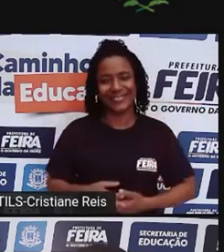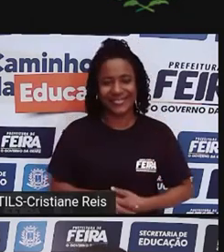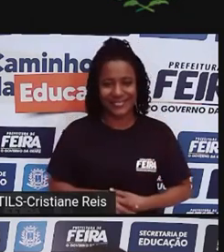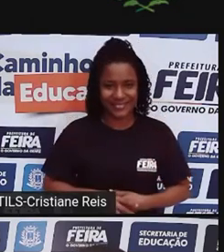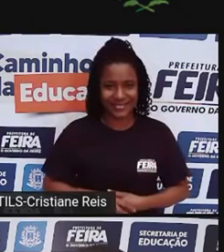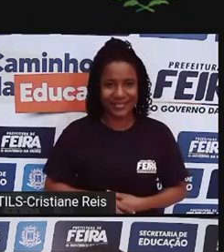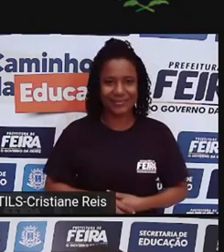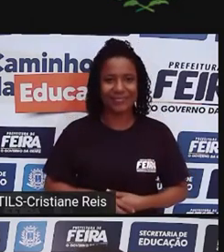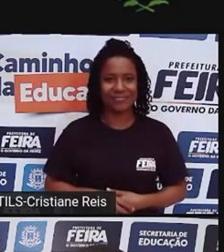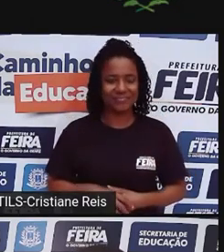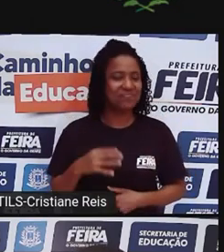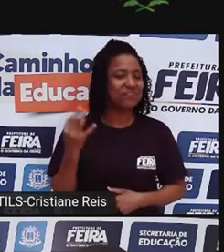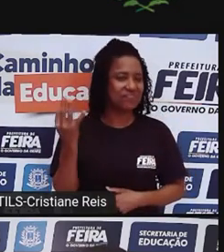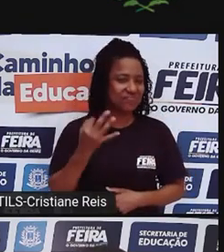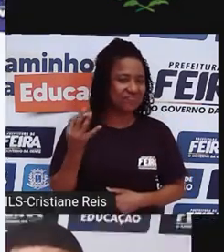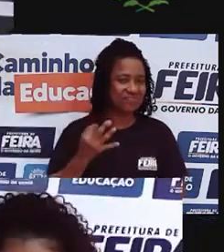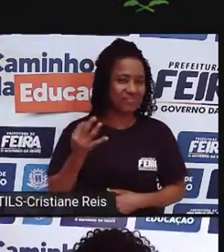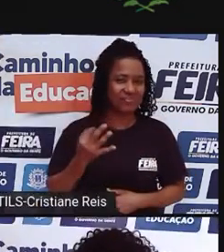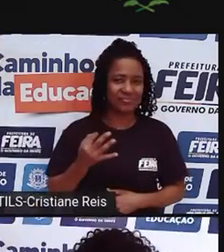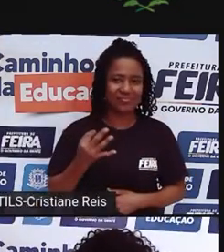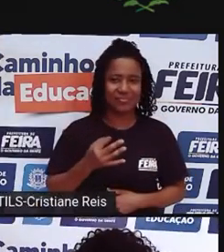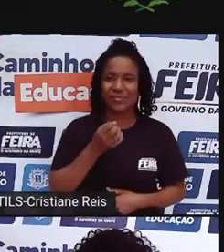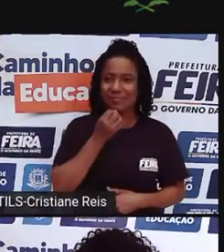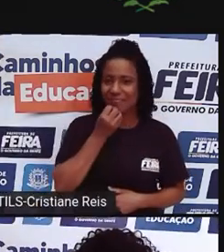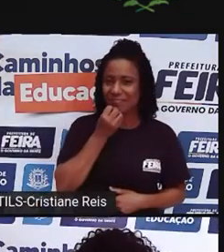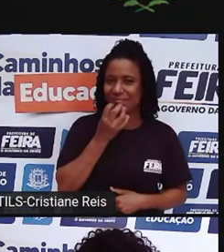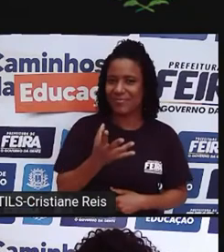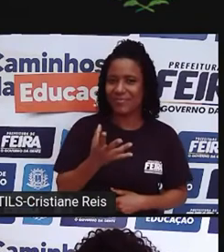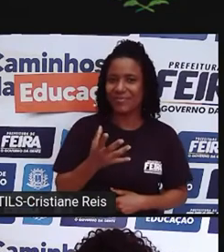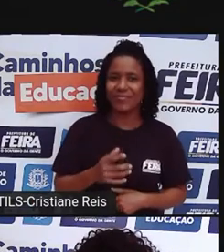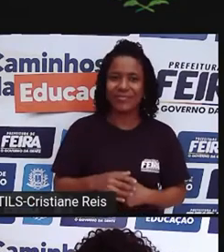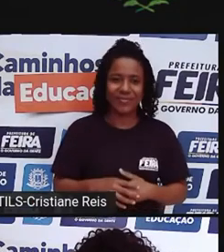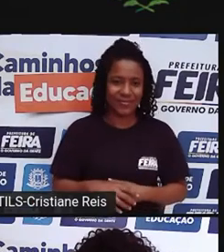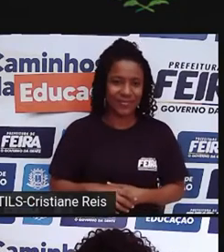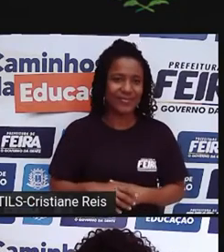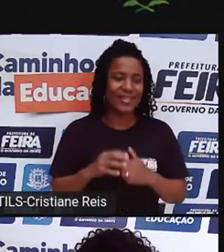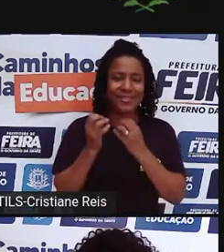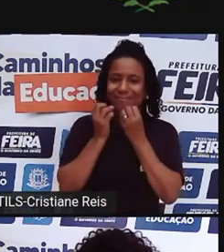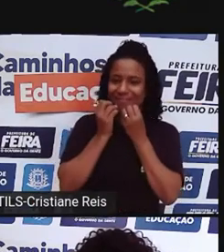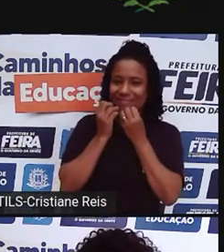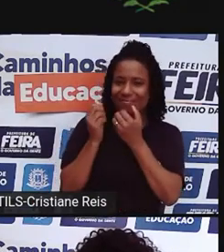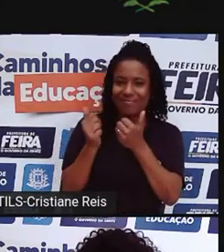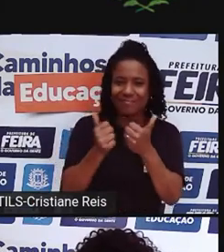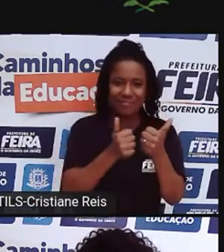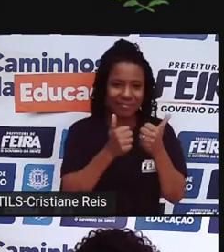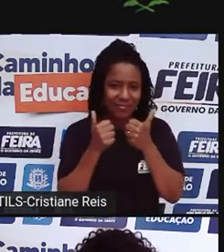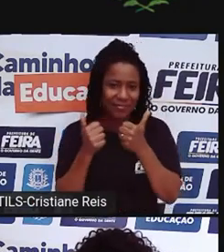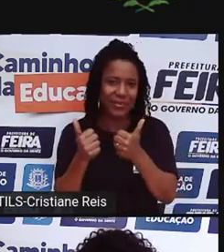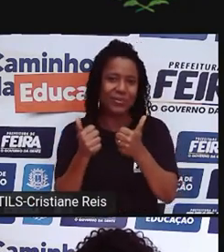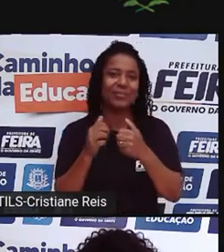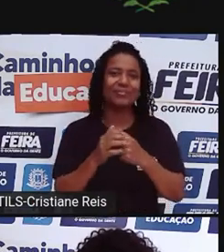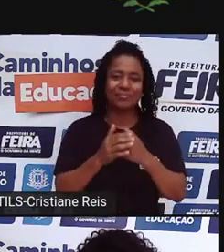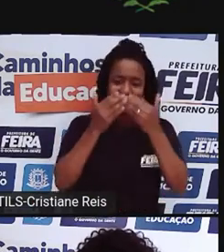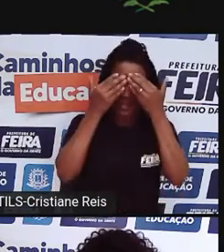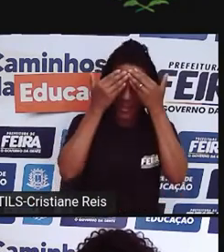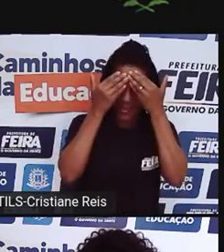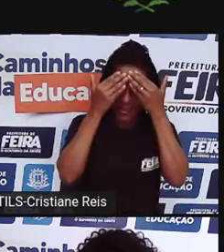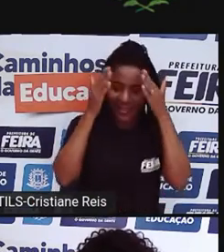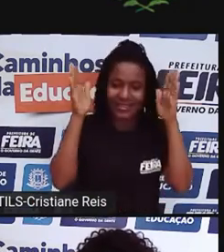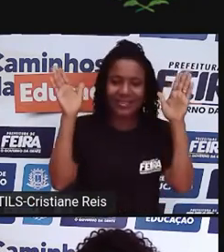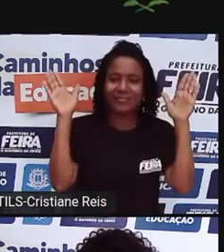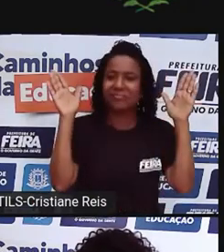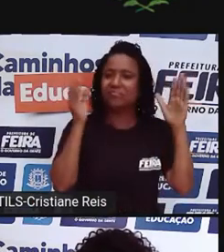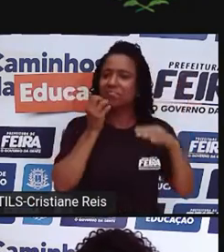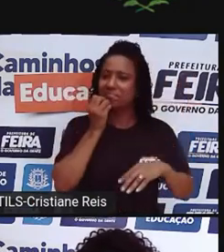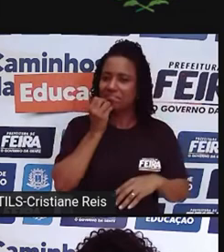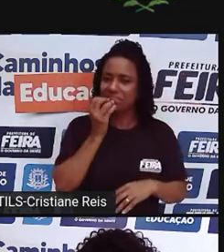Perfeito. E assim, tá tudo muito bom, tá tudo muito bem, a gente tá começando a abrir mais a cabeça, né? Quem